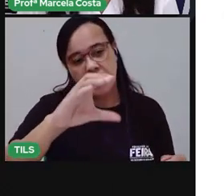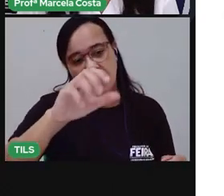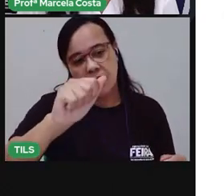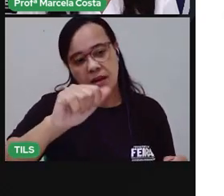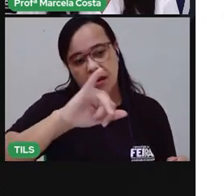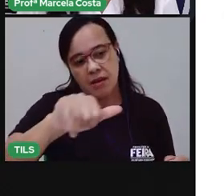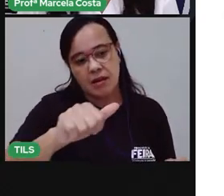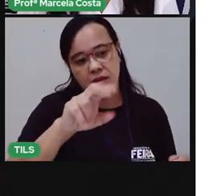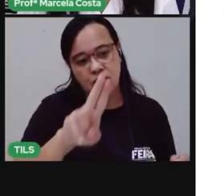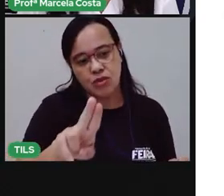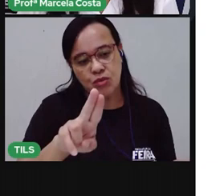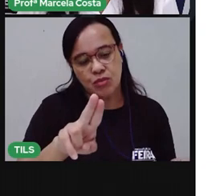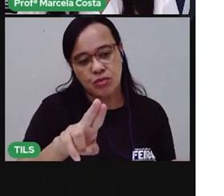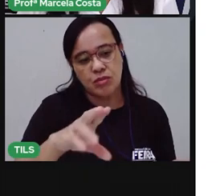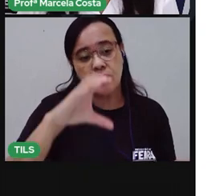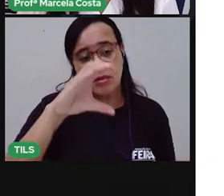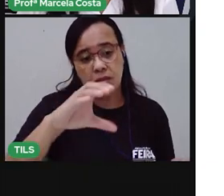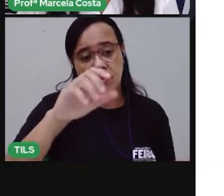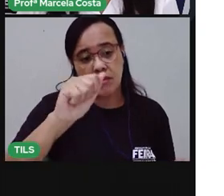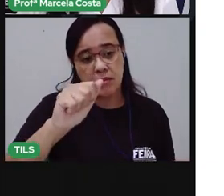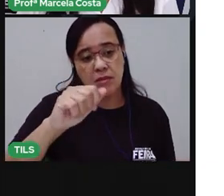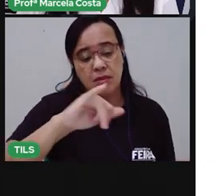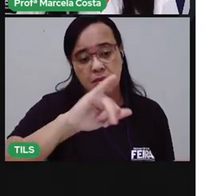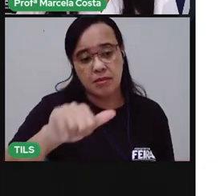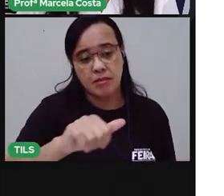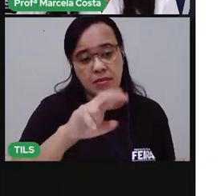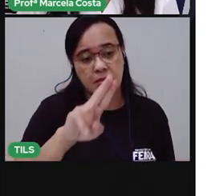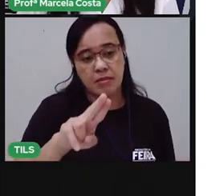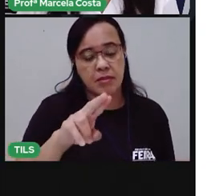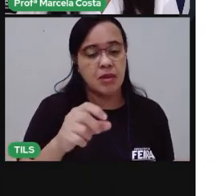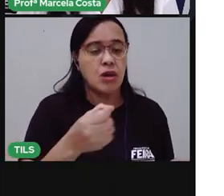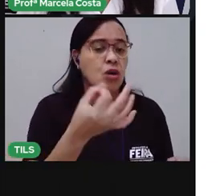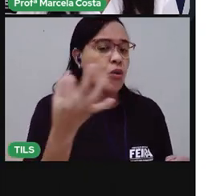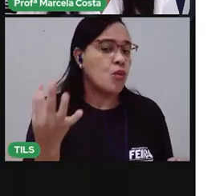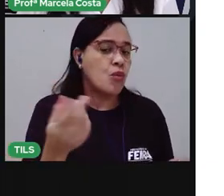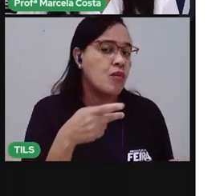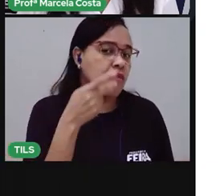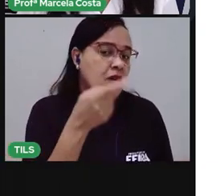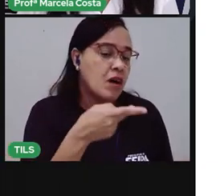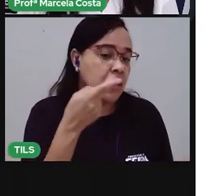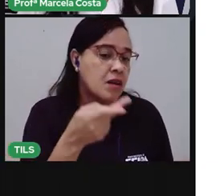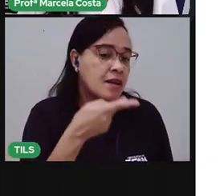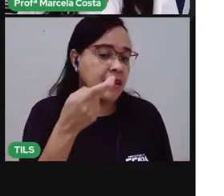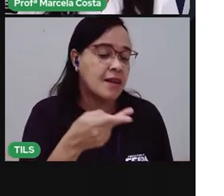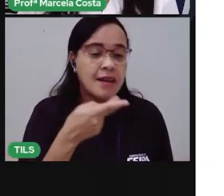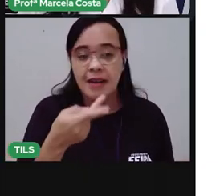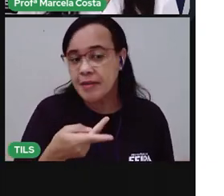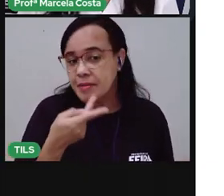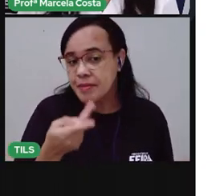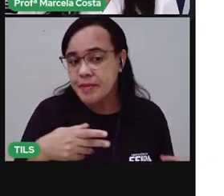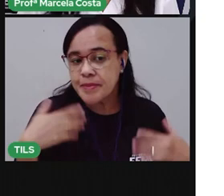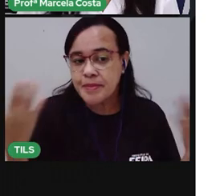cá caju e quantas vezes você abre a boca